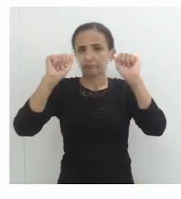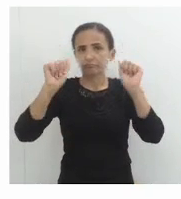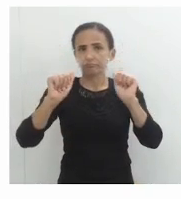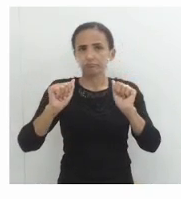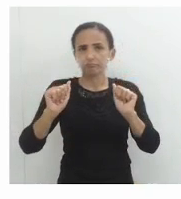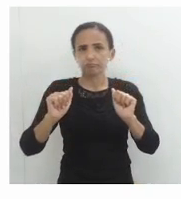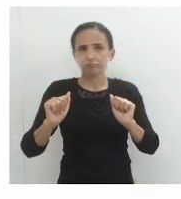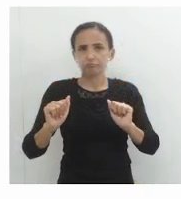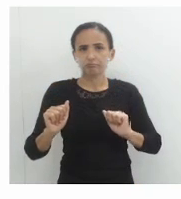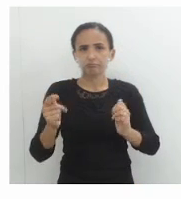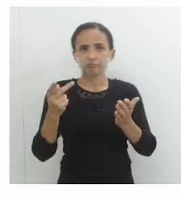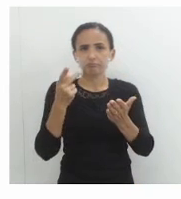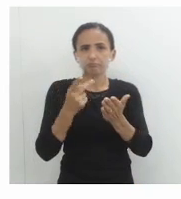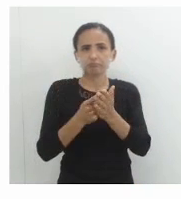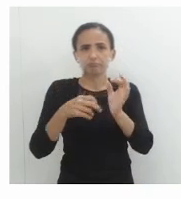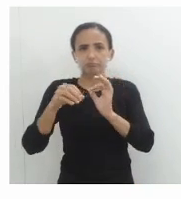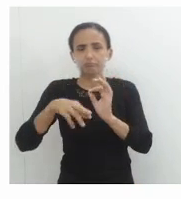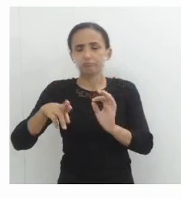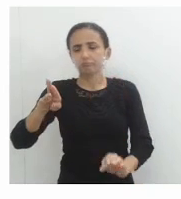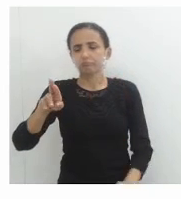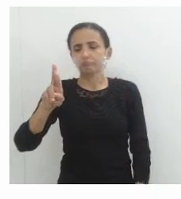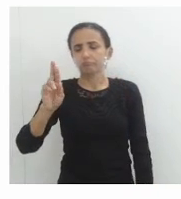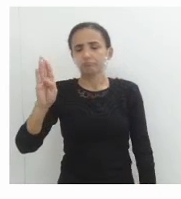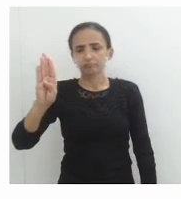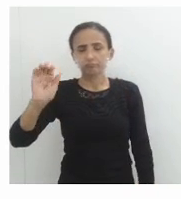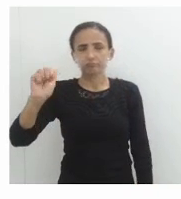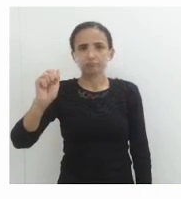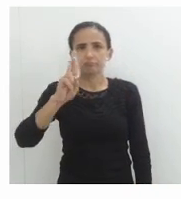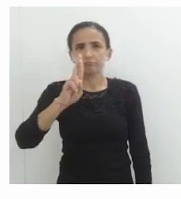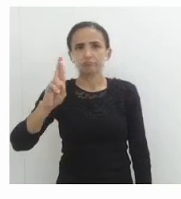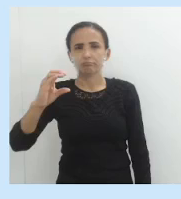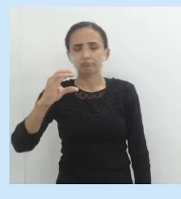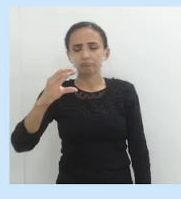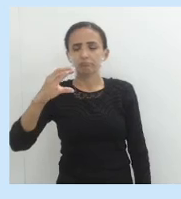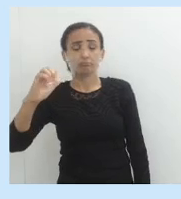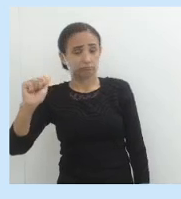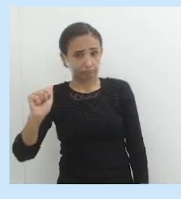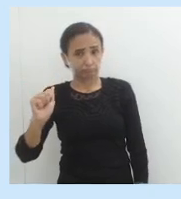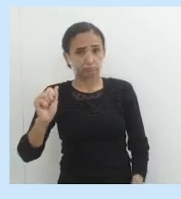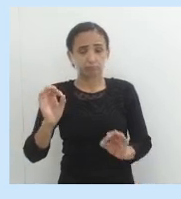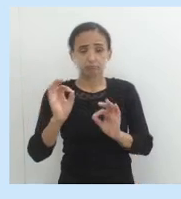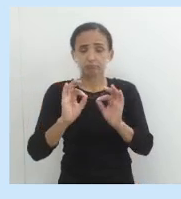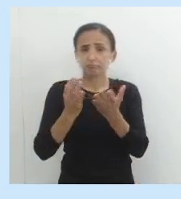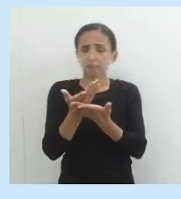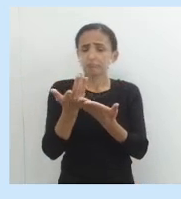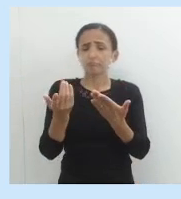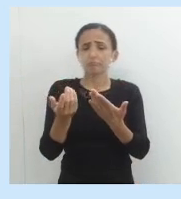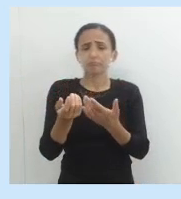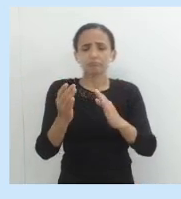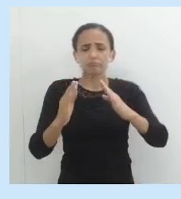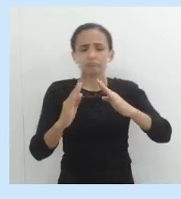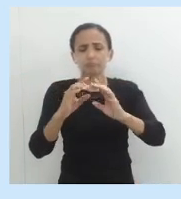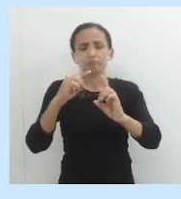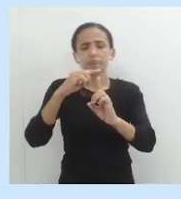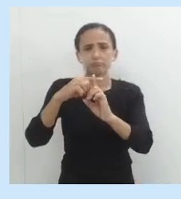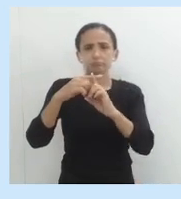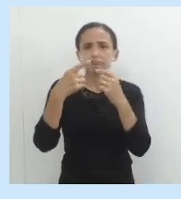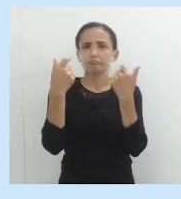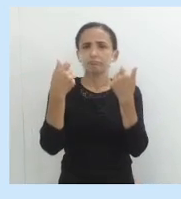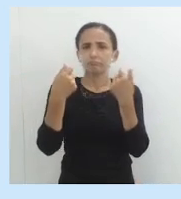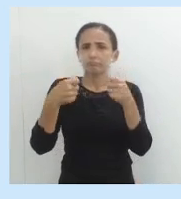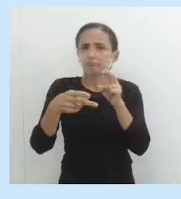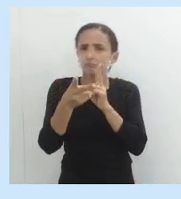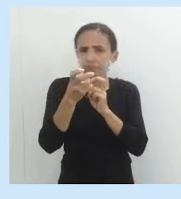movimento conhecido como Contra-Reforma, certo? Foi um momento porque a igreja percebeu que estava perdendo